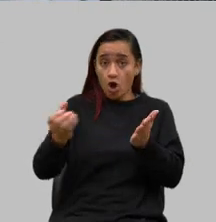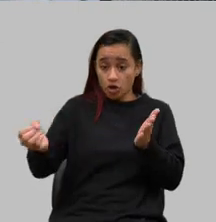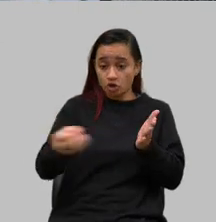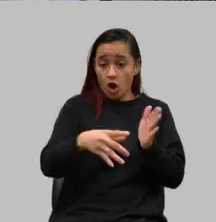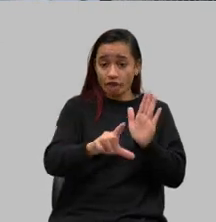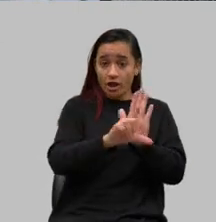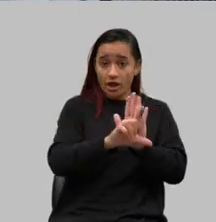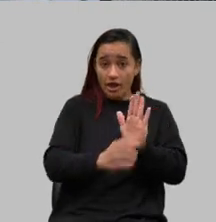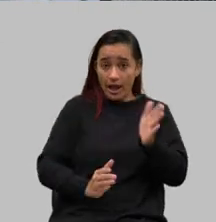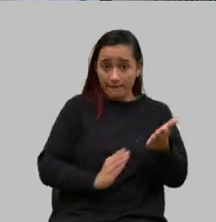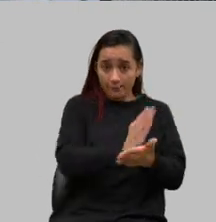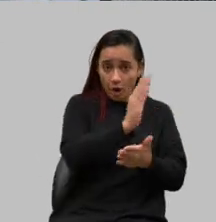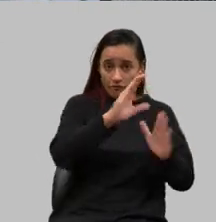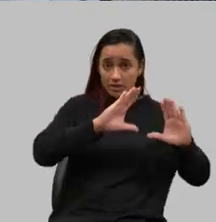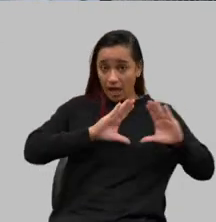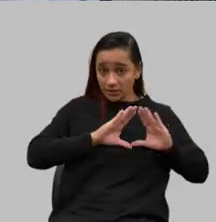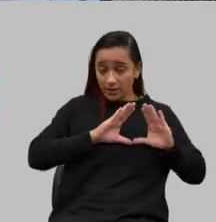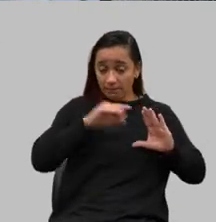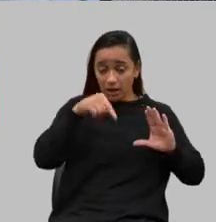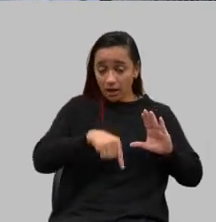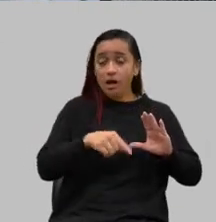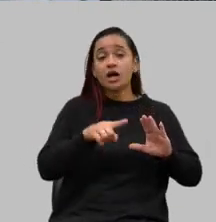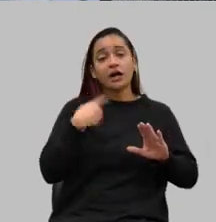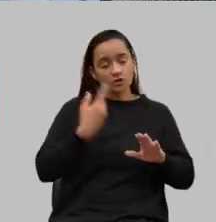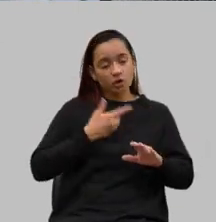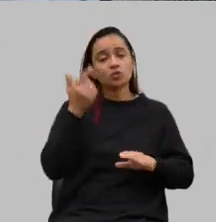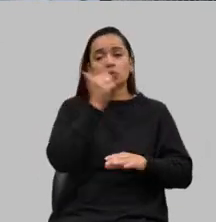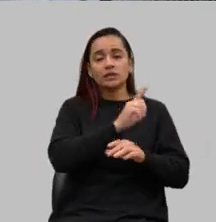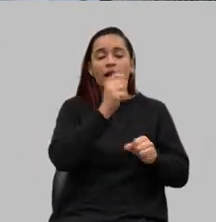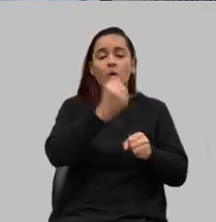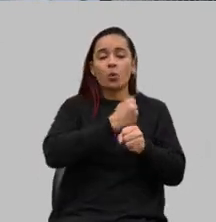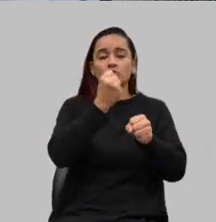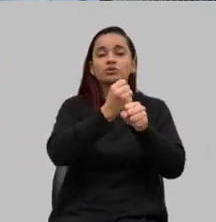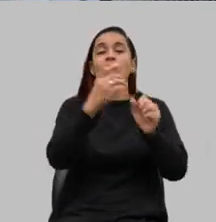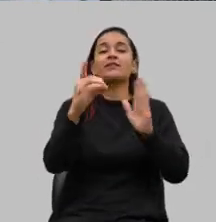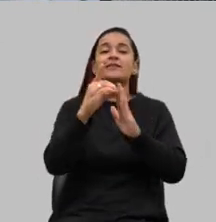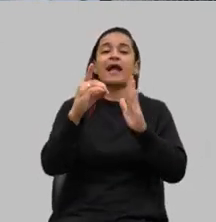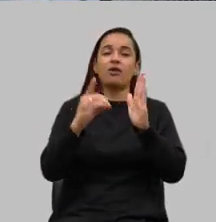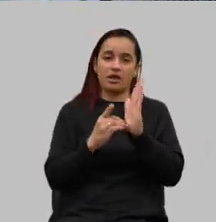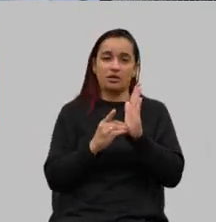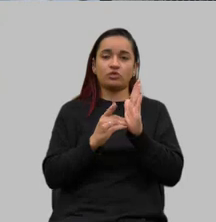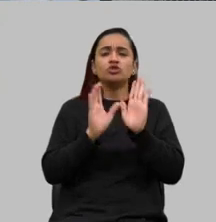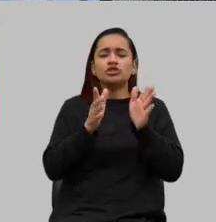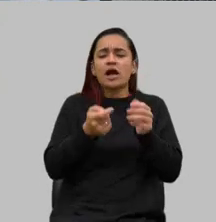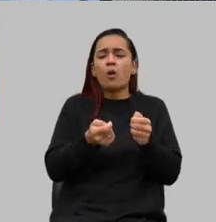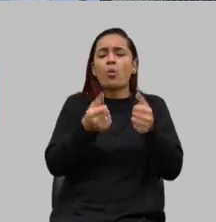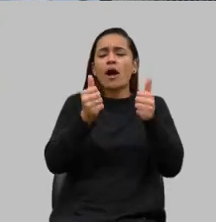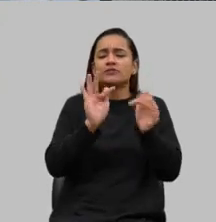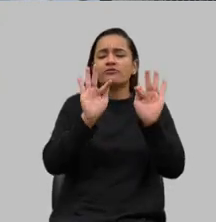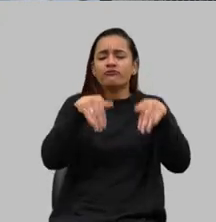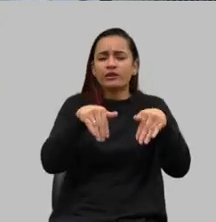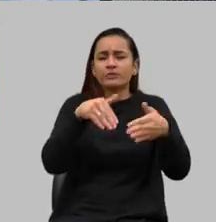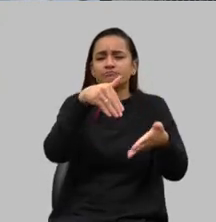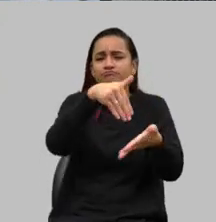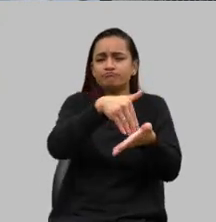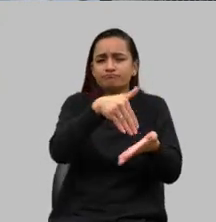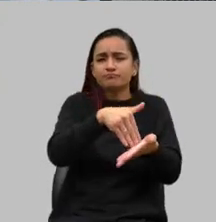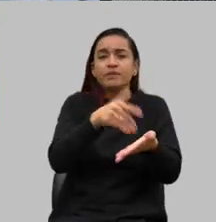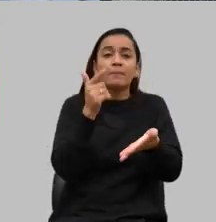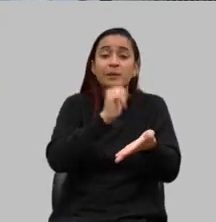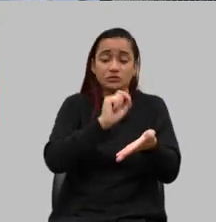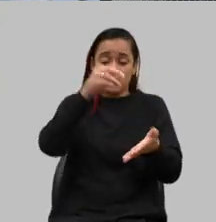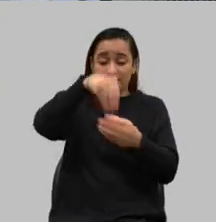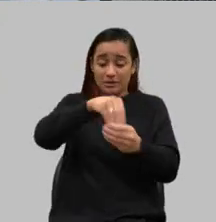Assembleia nós construímos um decreto está em fase final né de tramitação dentro do governo para ser